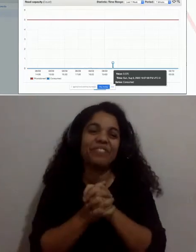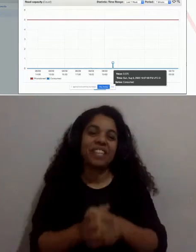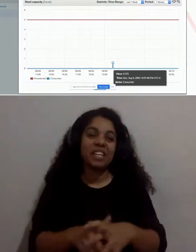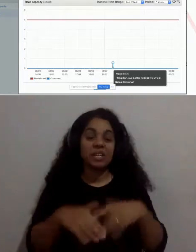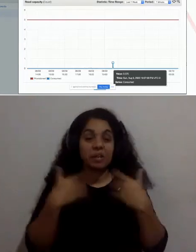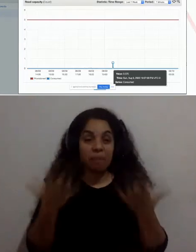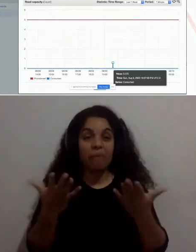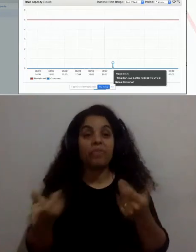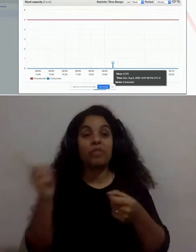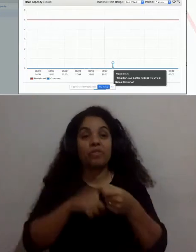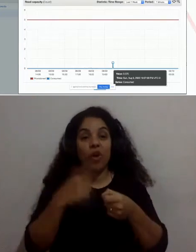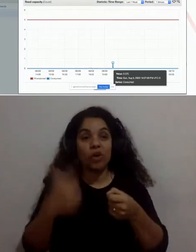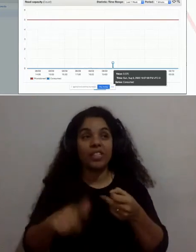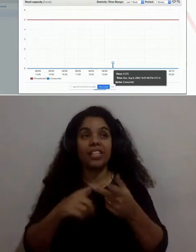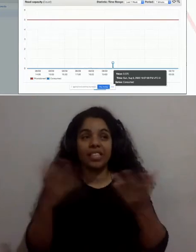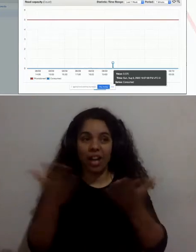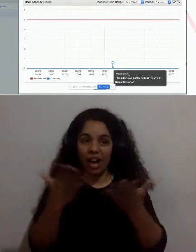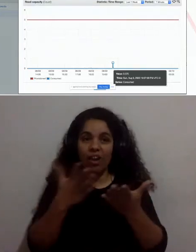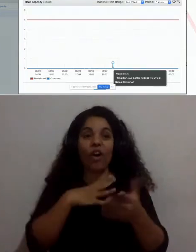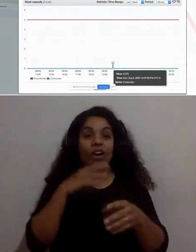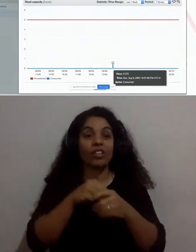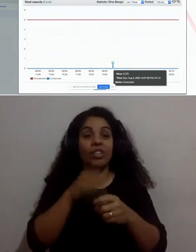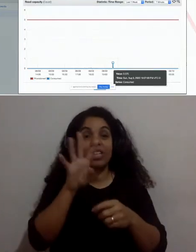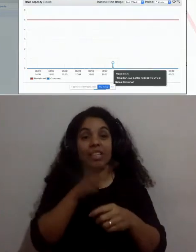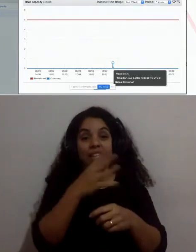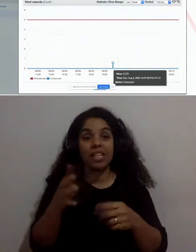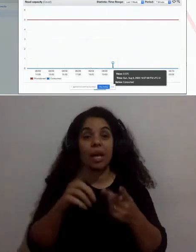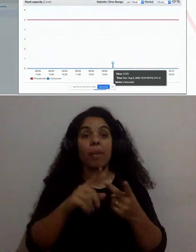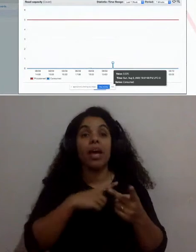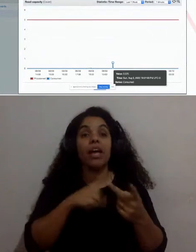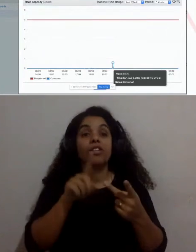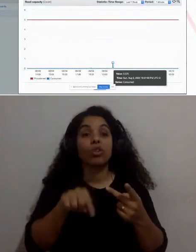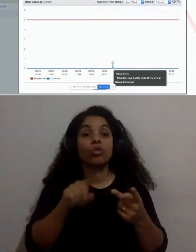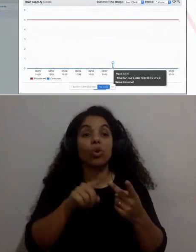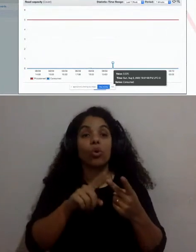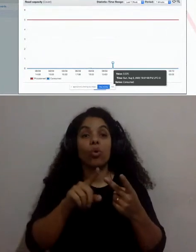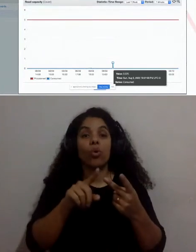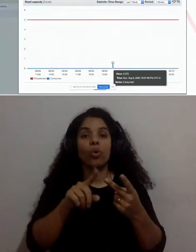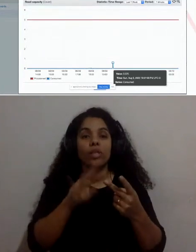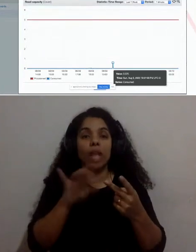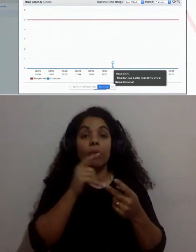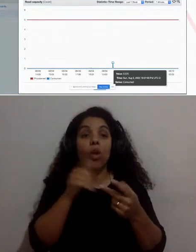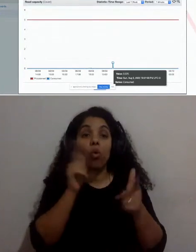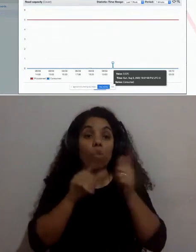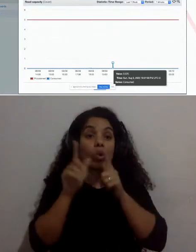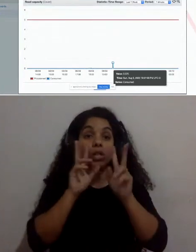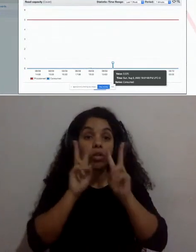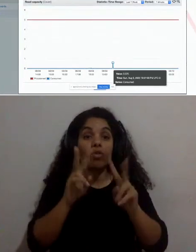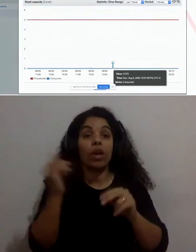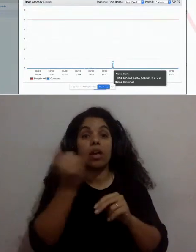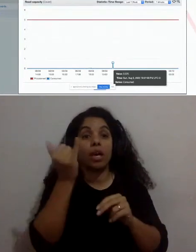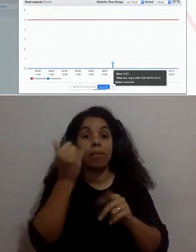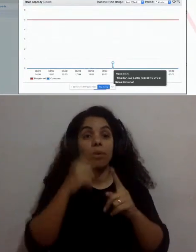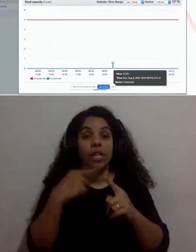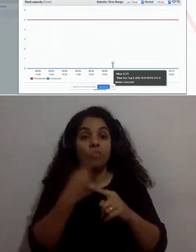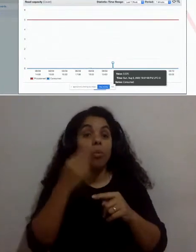Bom, voltando. Então, agora eu estou dentro da tabela do Dynamo. O que eu consigo ver que é importante para os